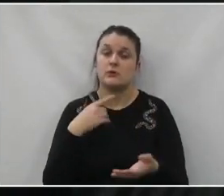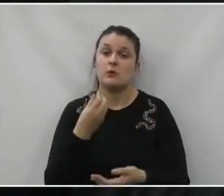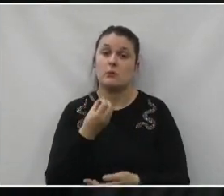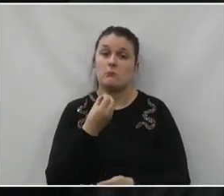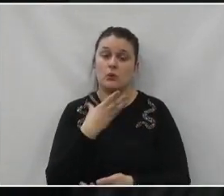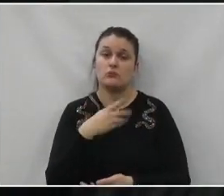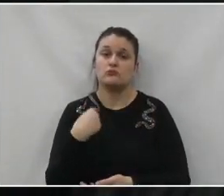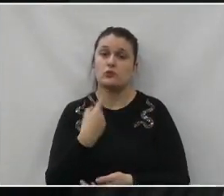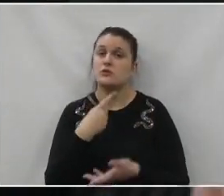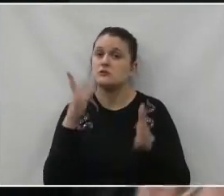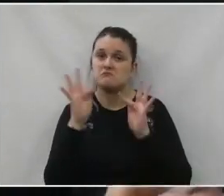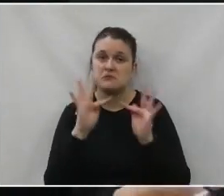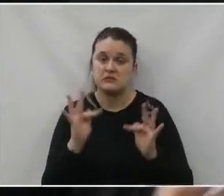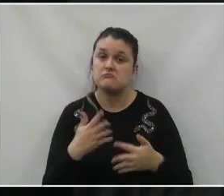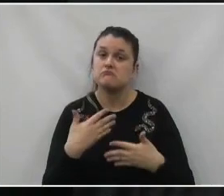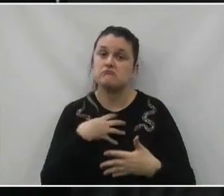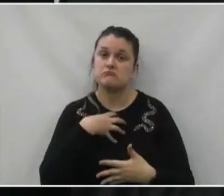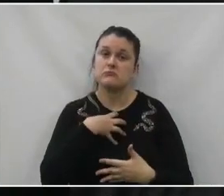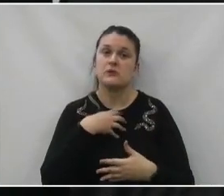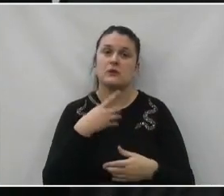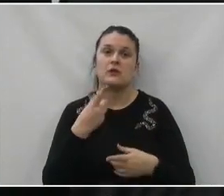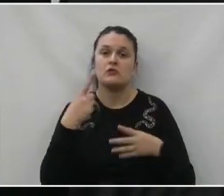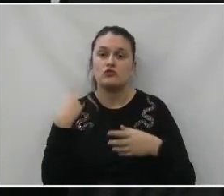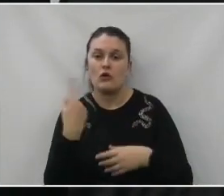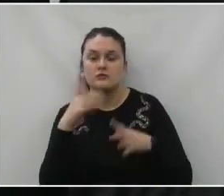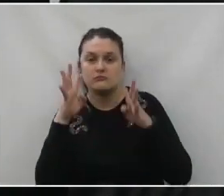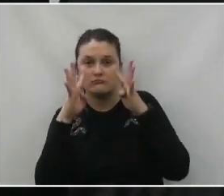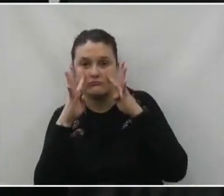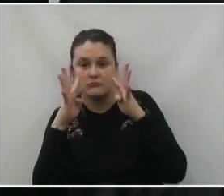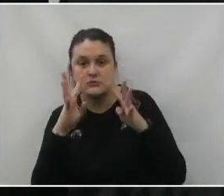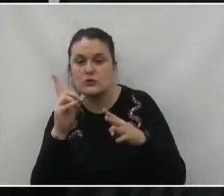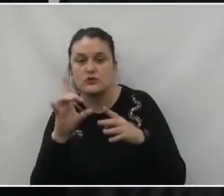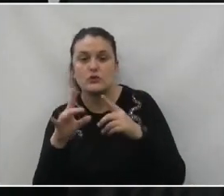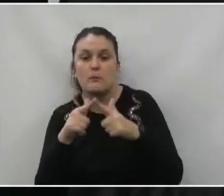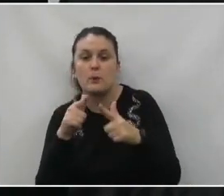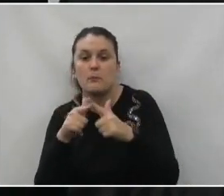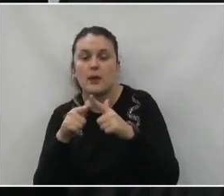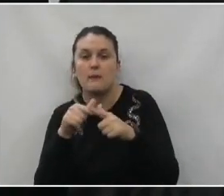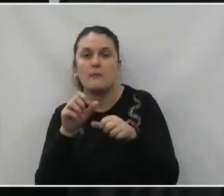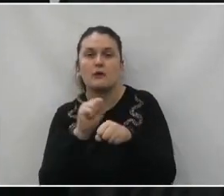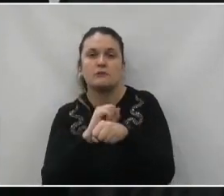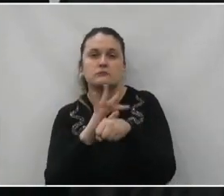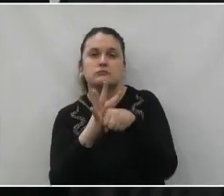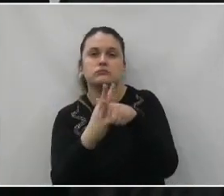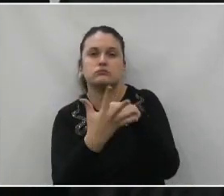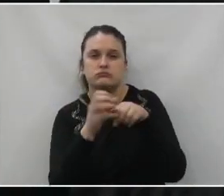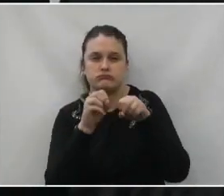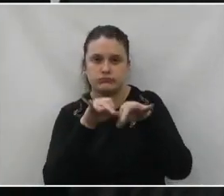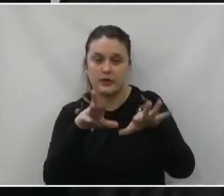bom. Nós temos que ficar atento não somente com o problema do vírus, da pandemia,